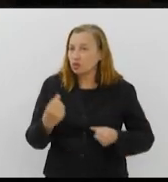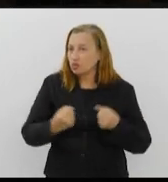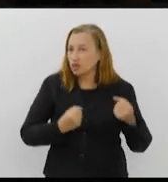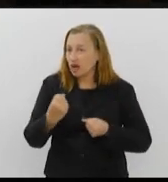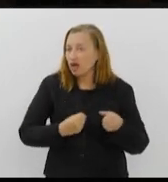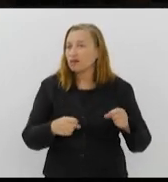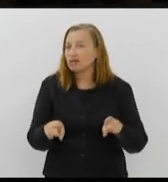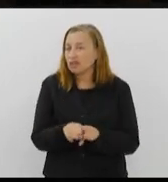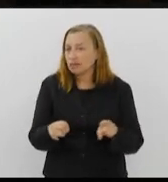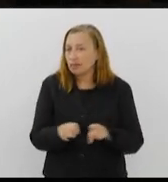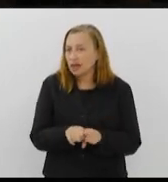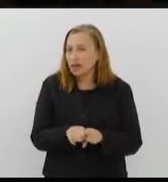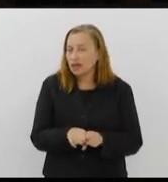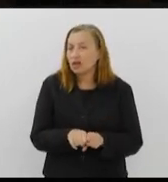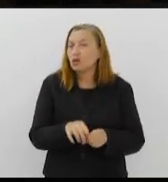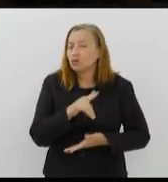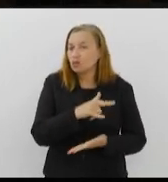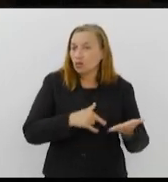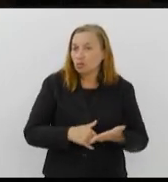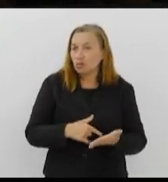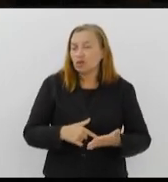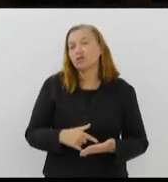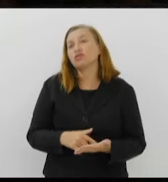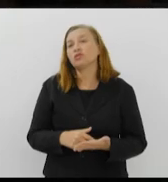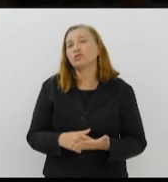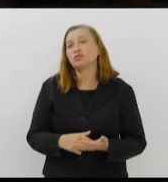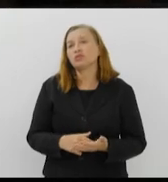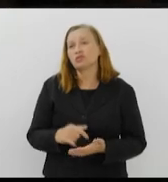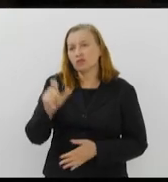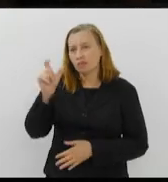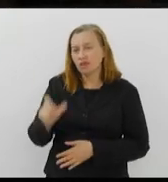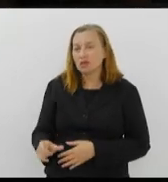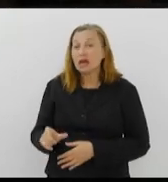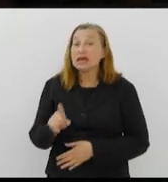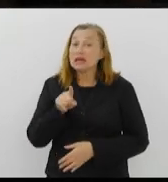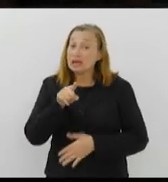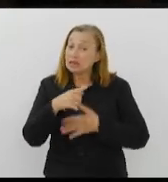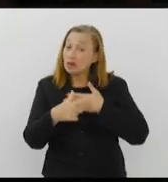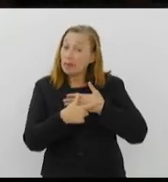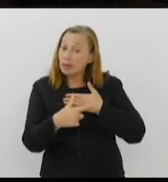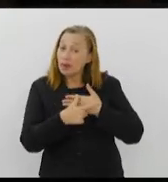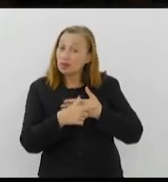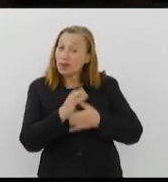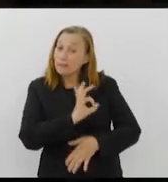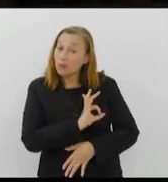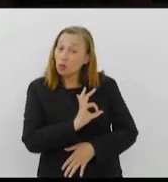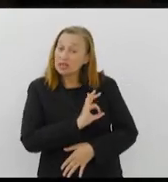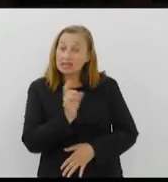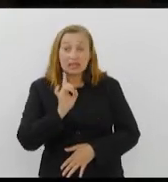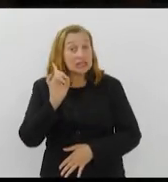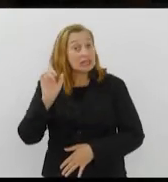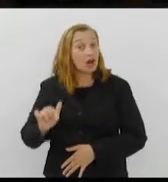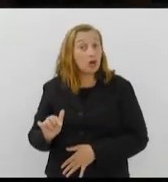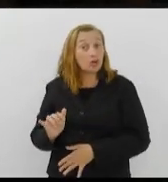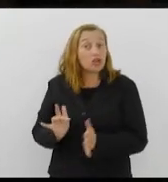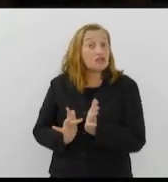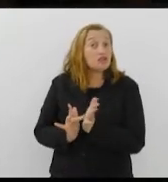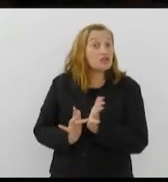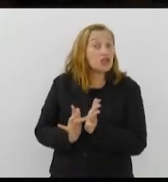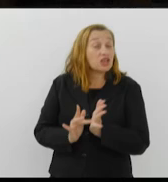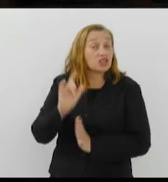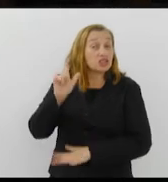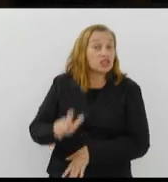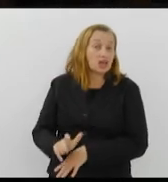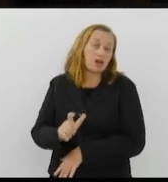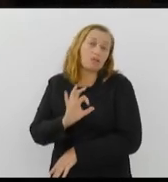trabalhadores do nosso Estado. Isso é papel da polícia, das polícias do nosso Rio de Janeiro, não dessa máfia que está instalada dentro